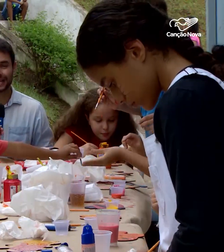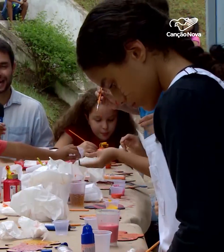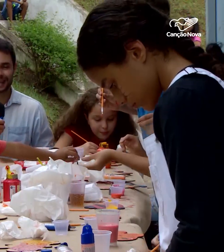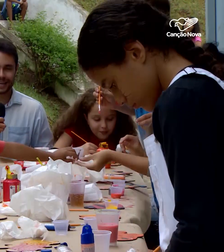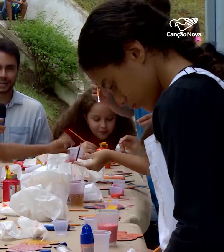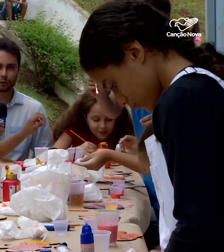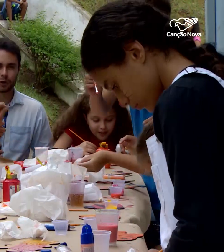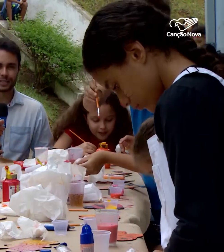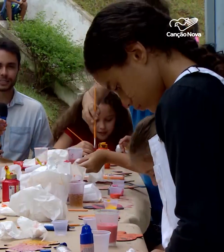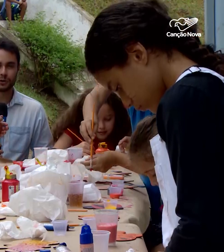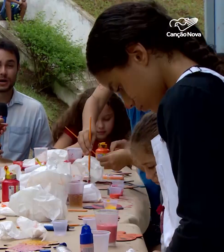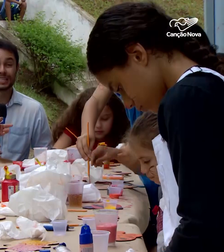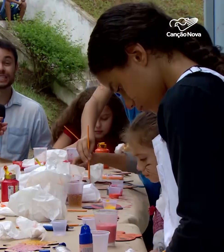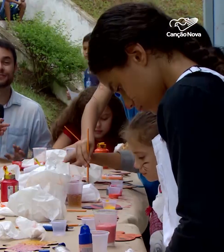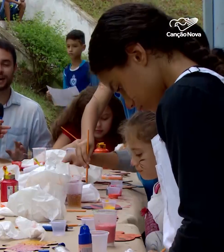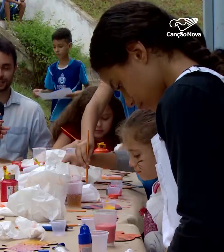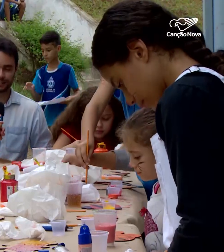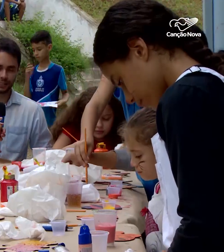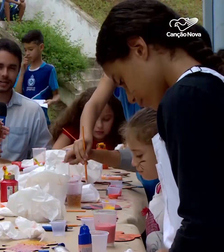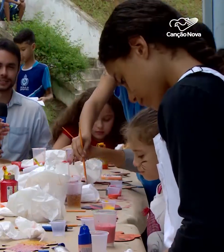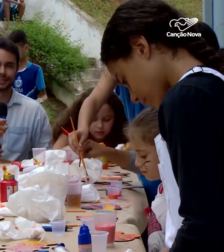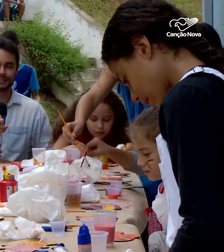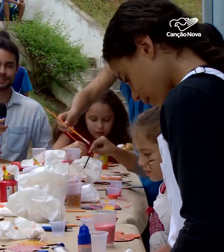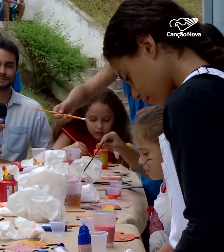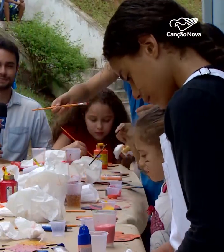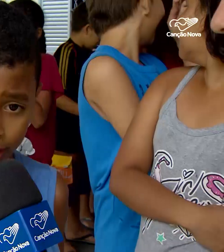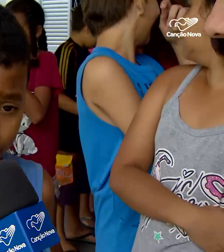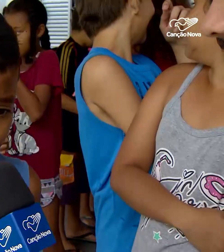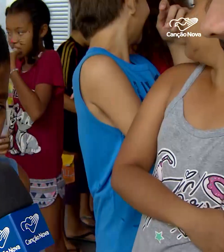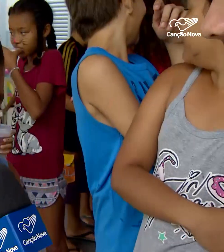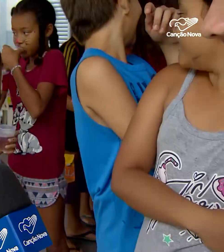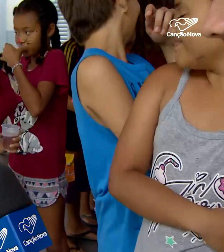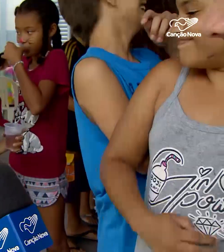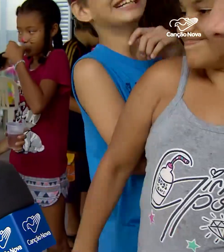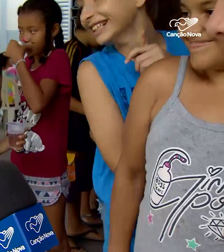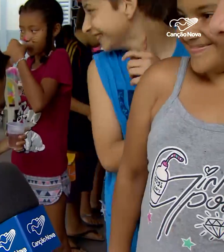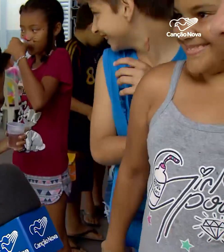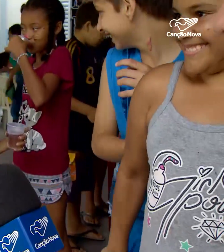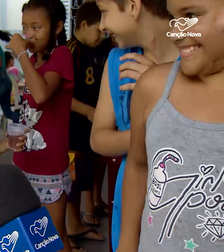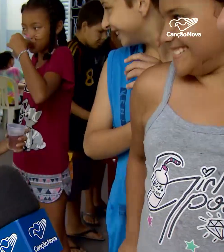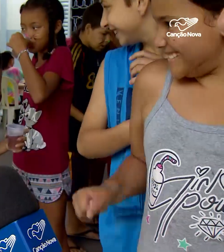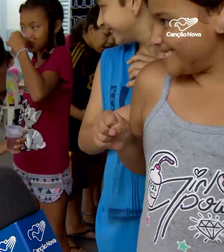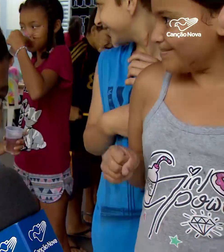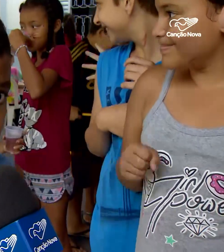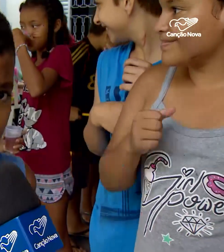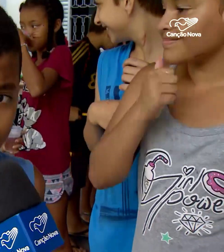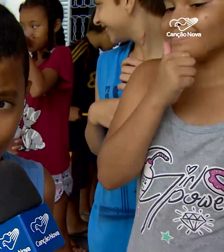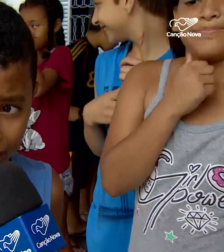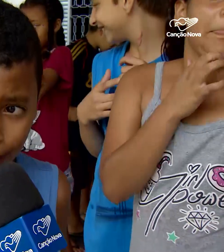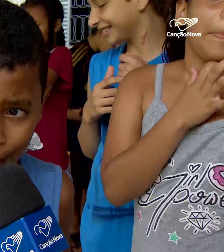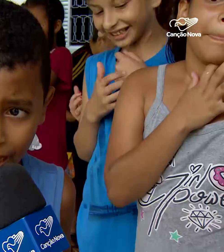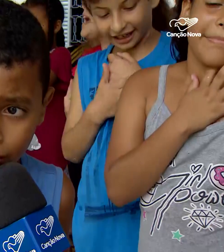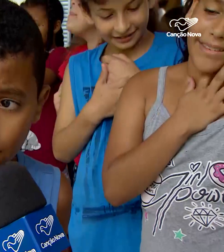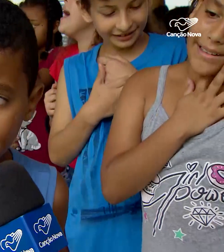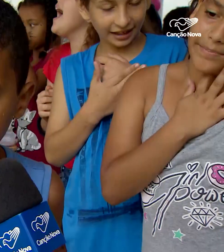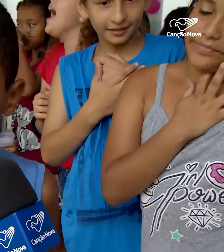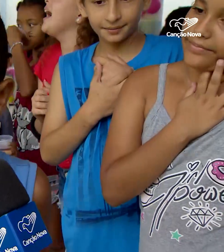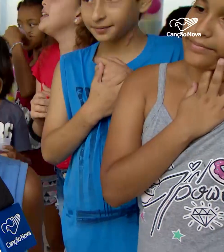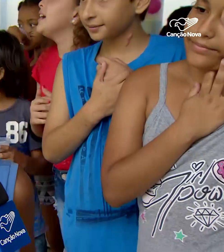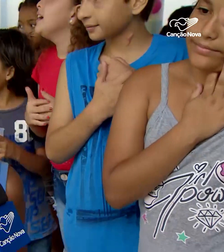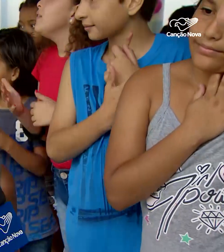faz brotar a alegria no coração de diversas crianças. Eles se prepararam com todo carinho aqui para nós, essa festa da